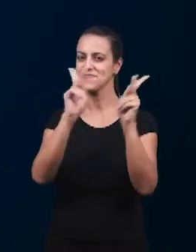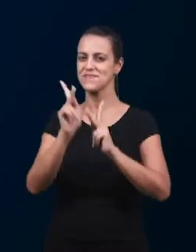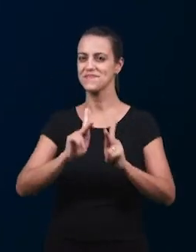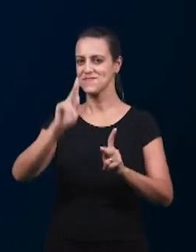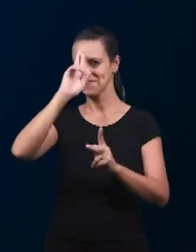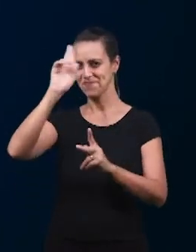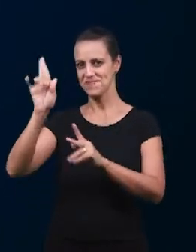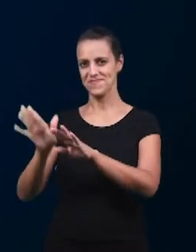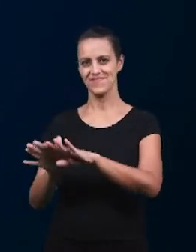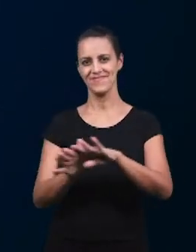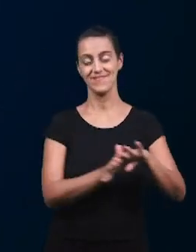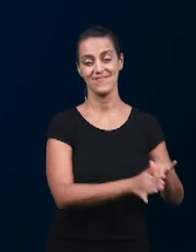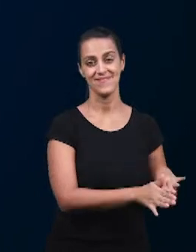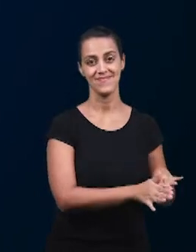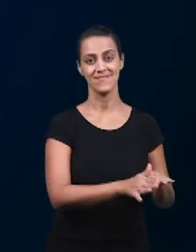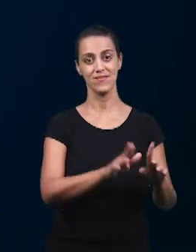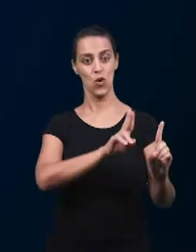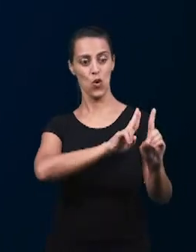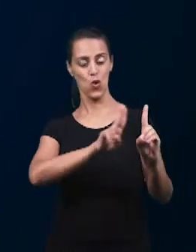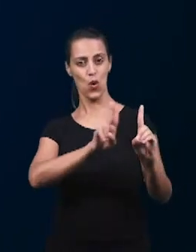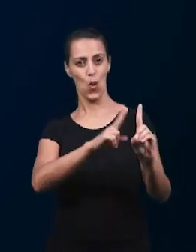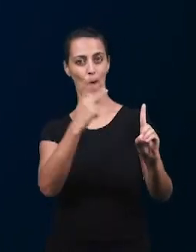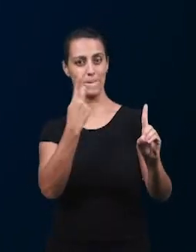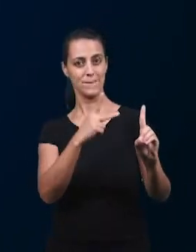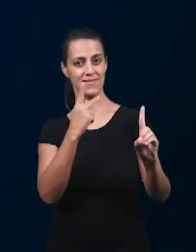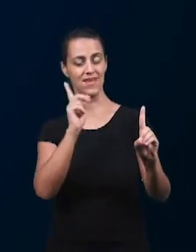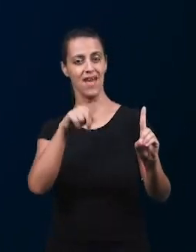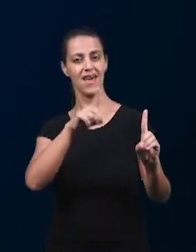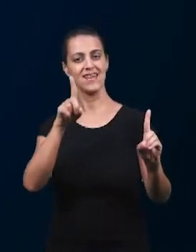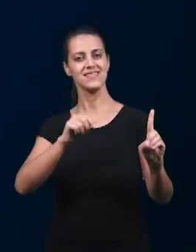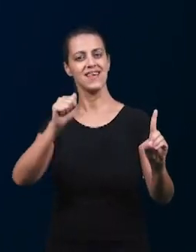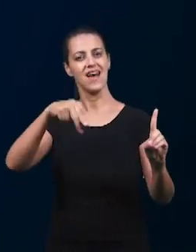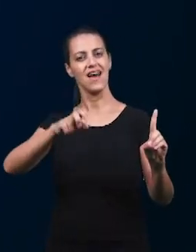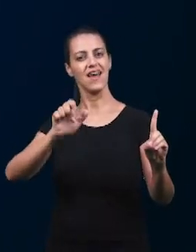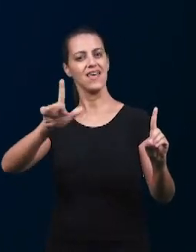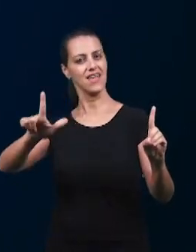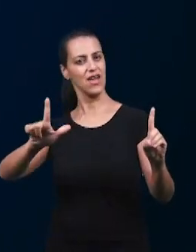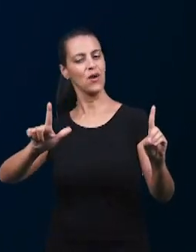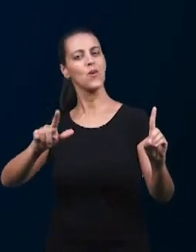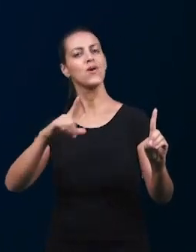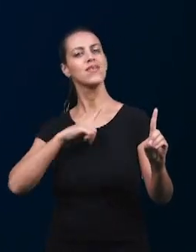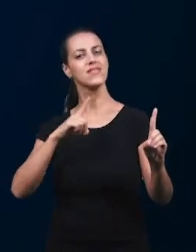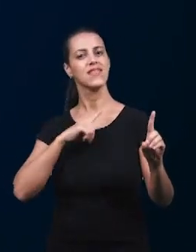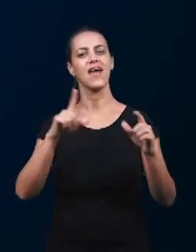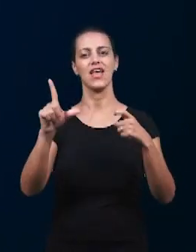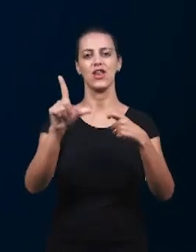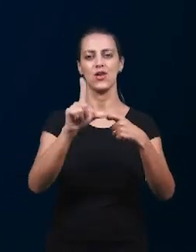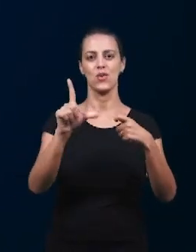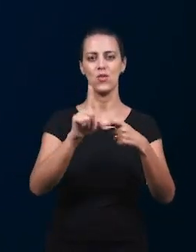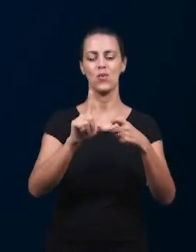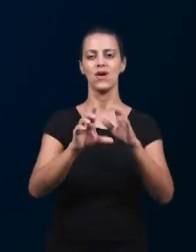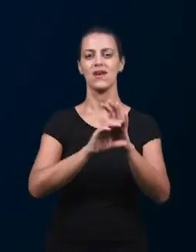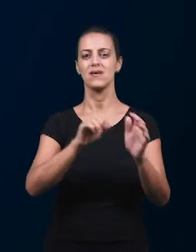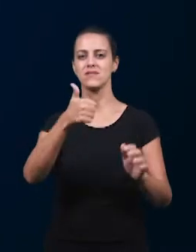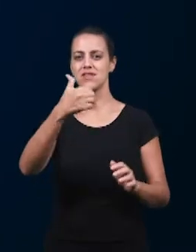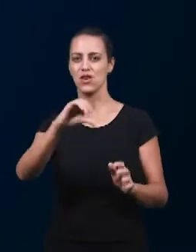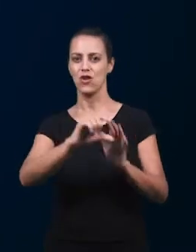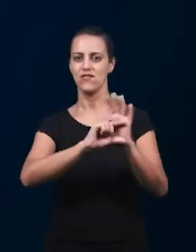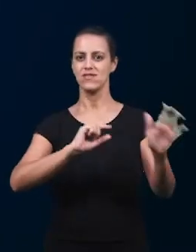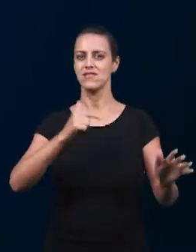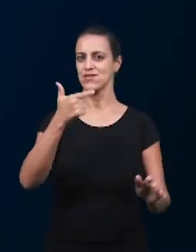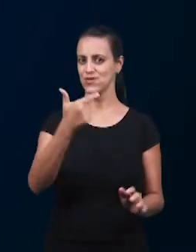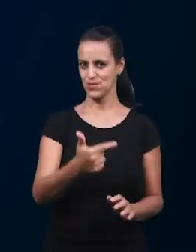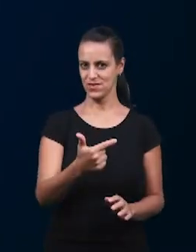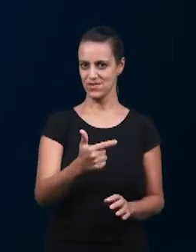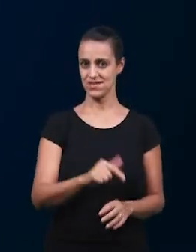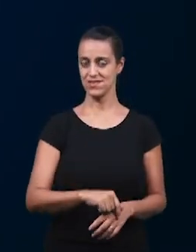Jesus. A paz do Senhor. O nome do personagem bíblico é Zaqueu, que encontramos em Lucas 19,